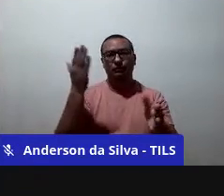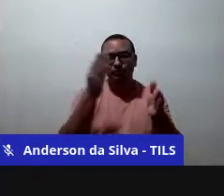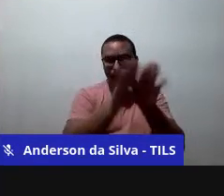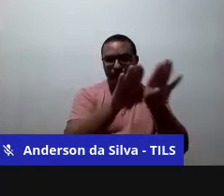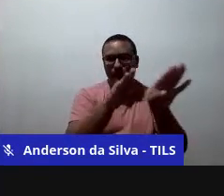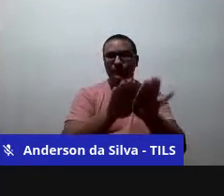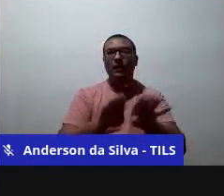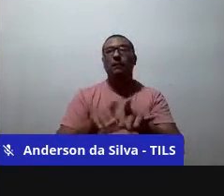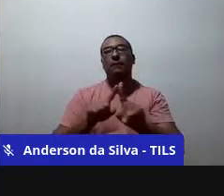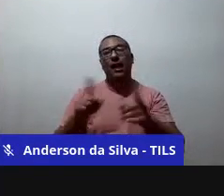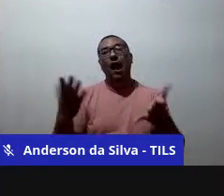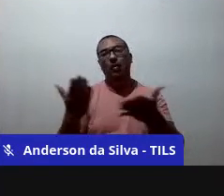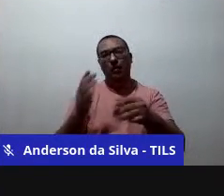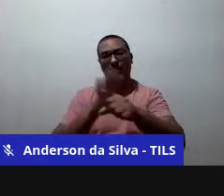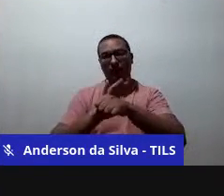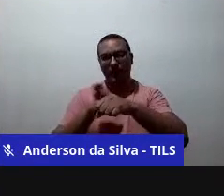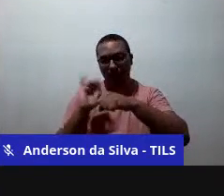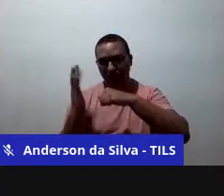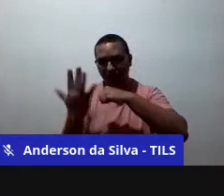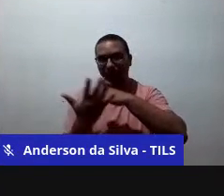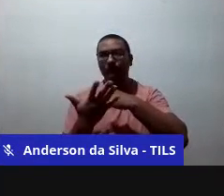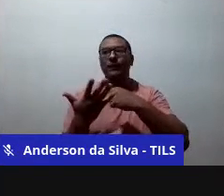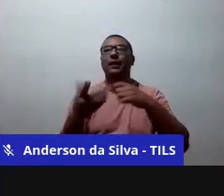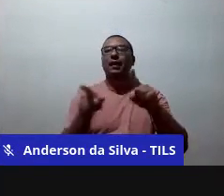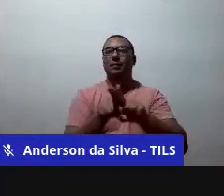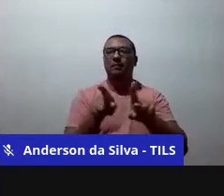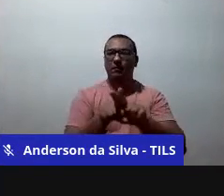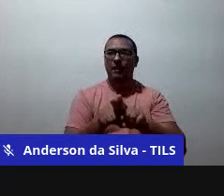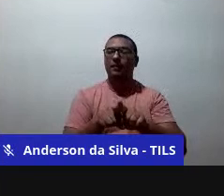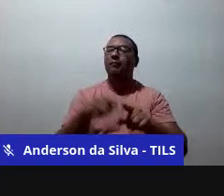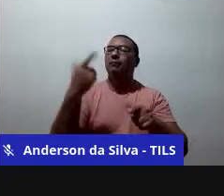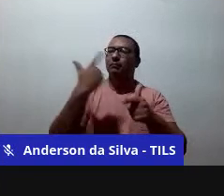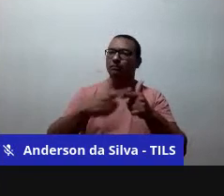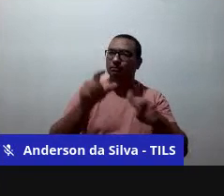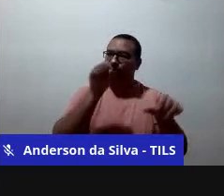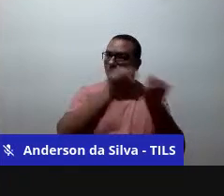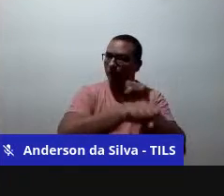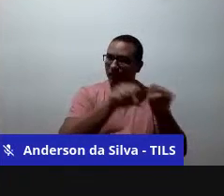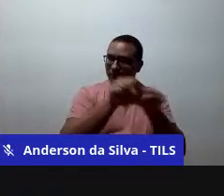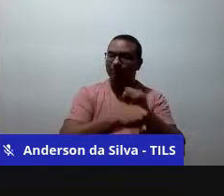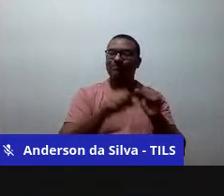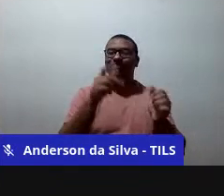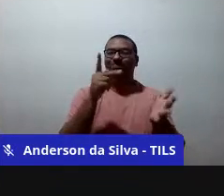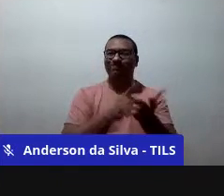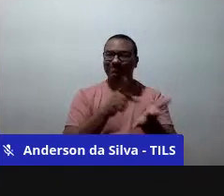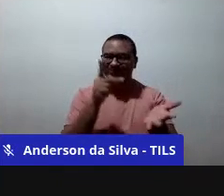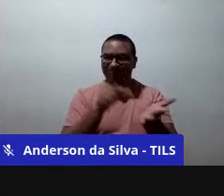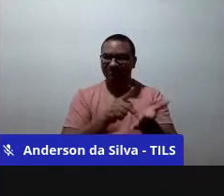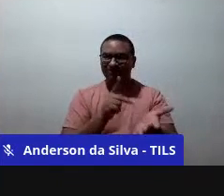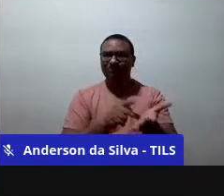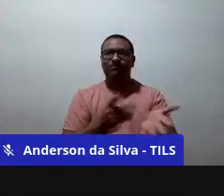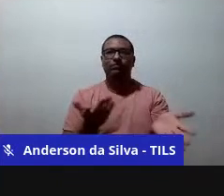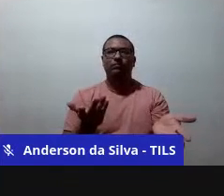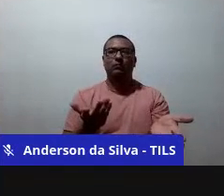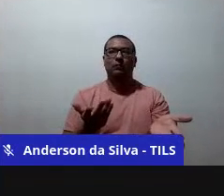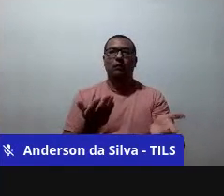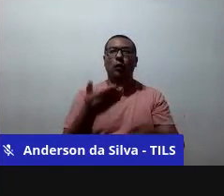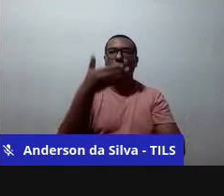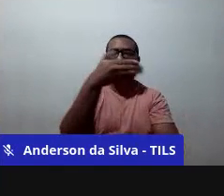que também agora, durante a pandemia, seguramente foi o setor mais atingido, né? O setor de turismo, o setor